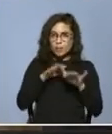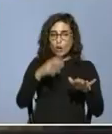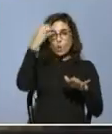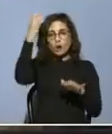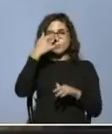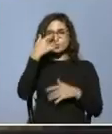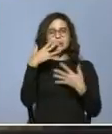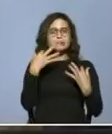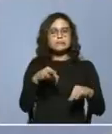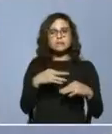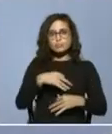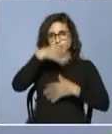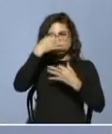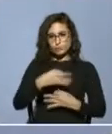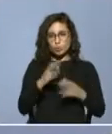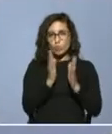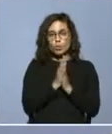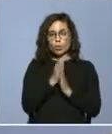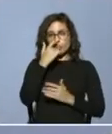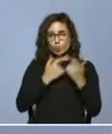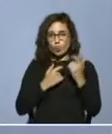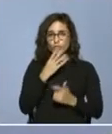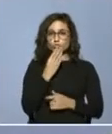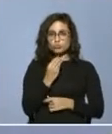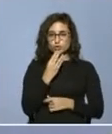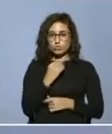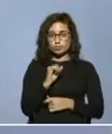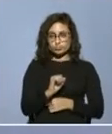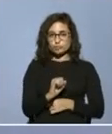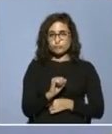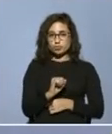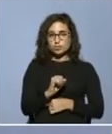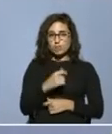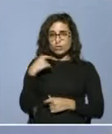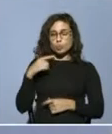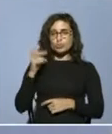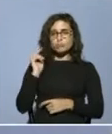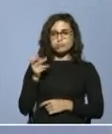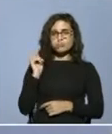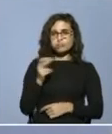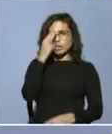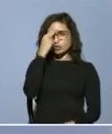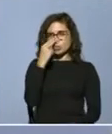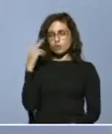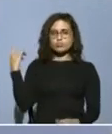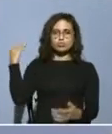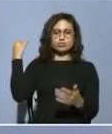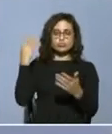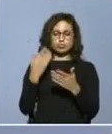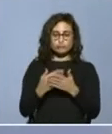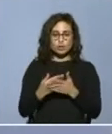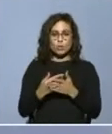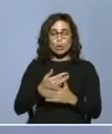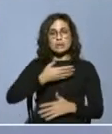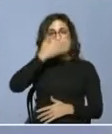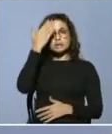crentes do povo judeu ao longo dos séculos, durante toda a sua história. O dia